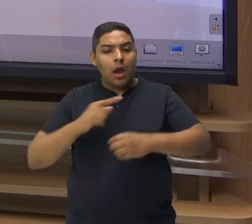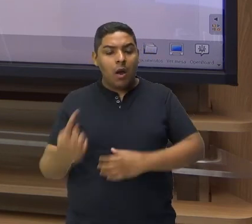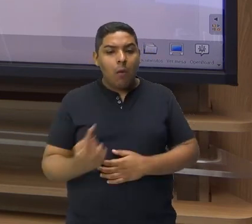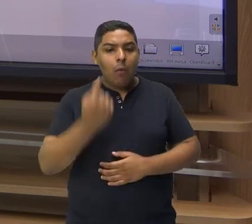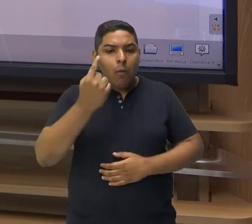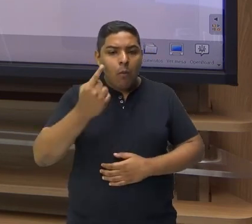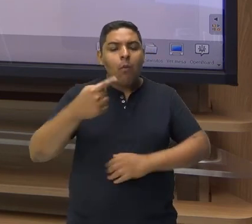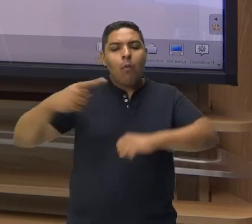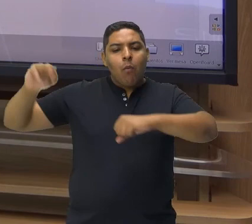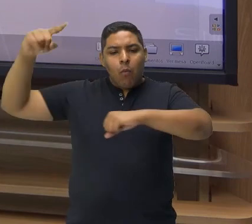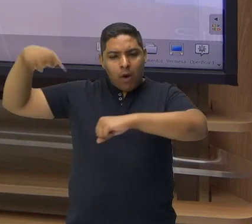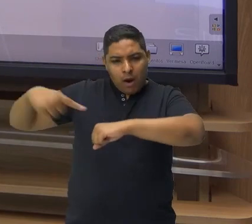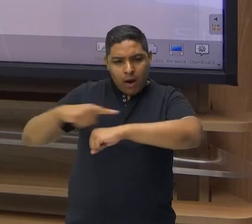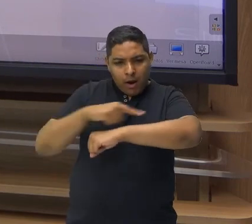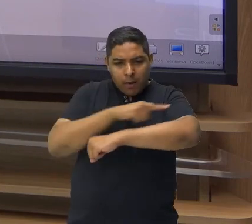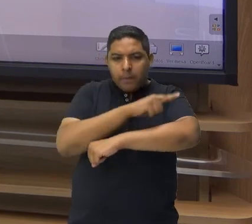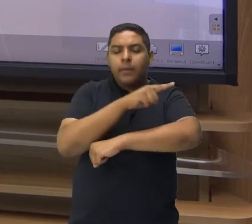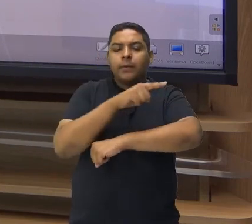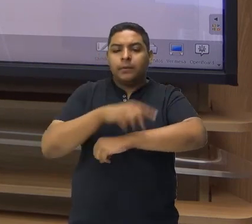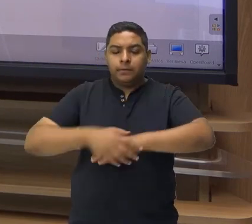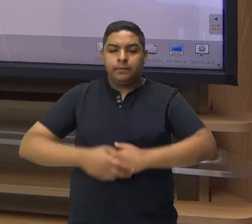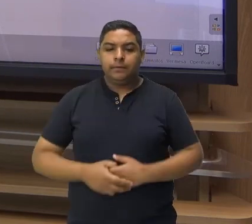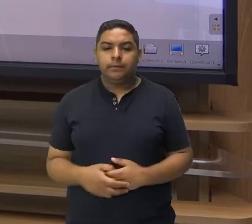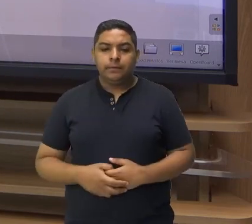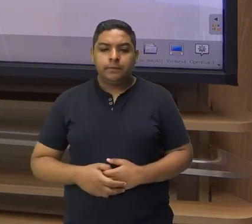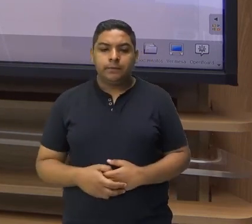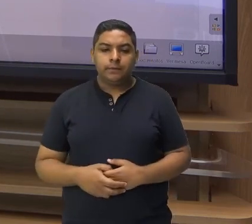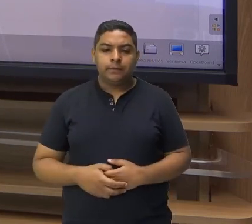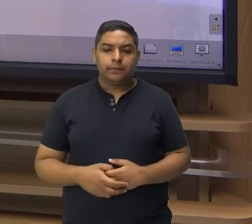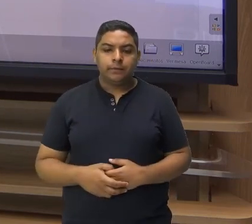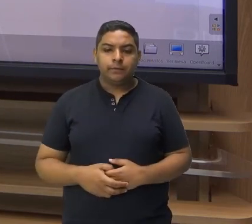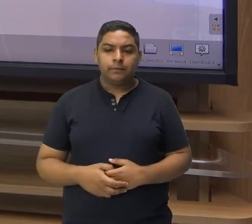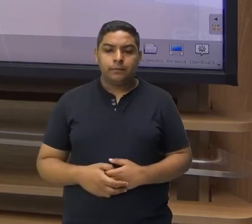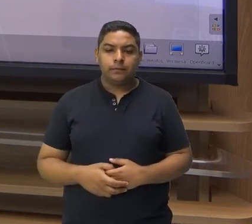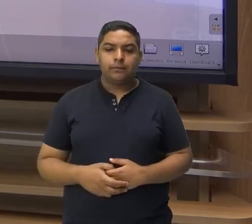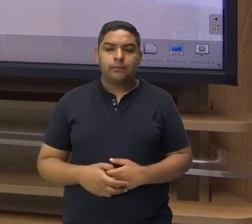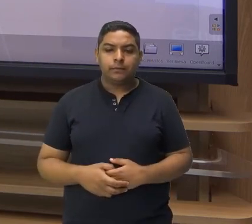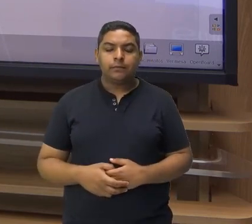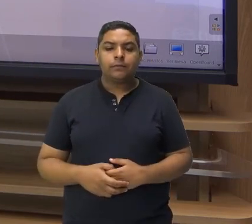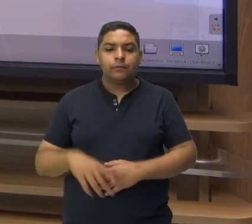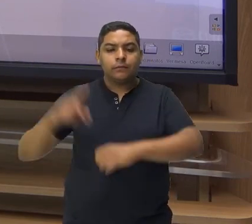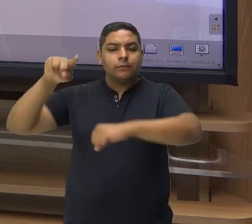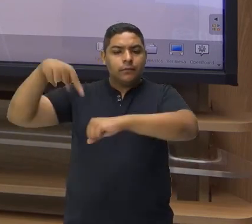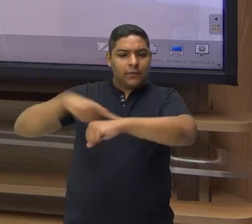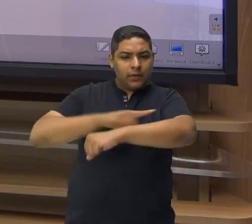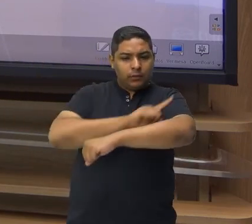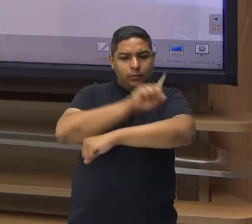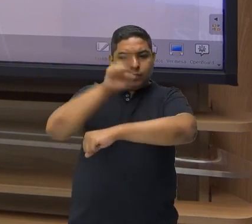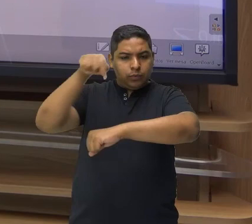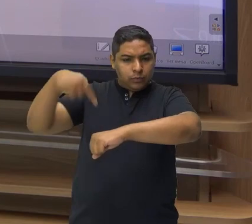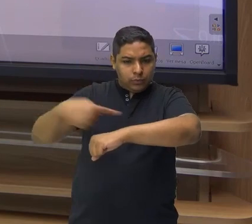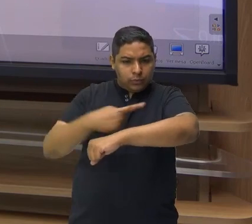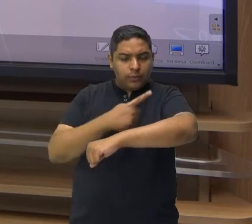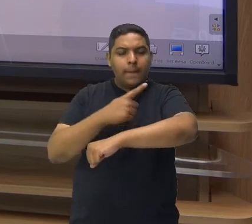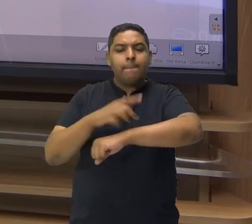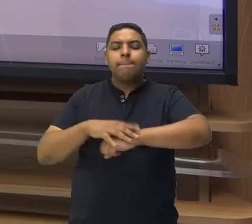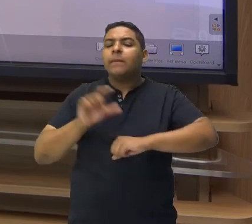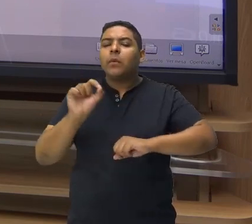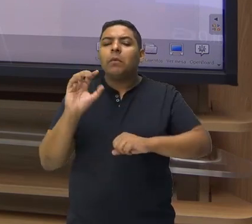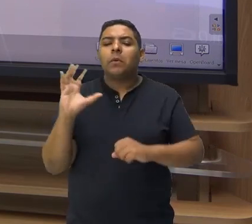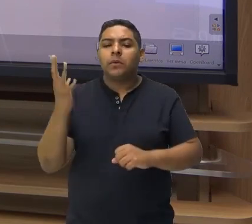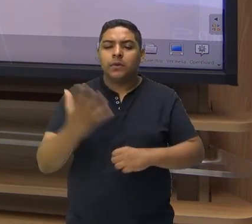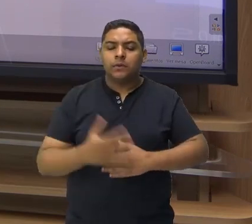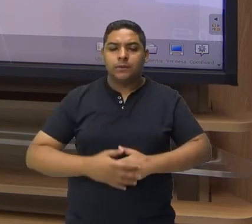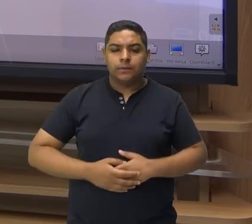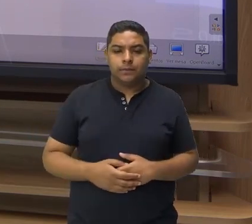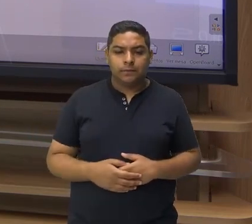um caminho para a corrente percorrer, beleza? Nesse caminho que a corrente percorre, passando ali por todos os capacitores, o que